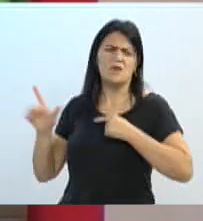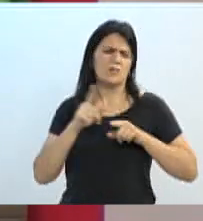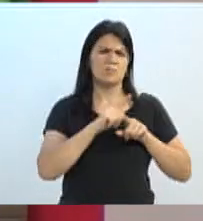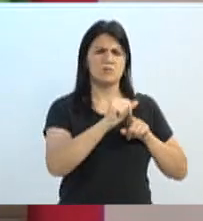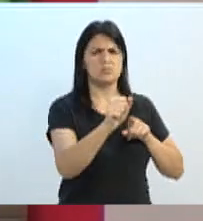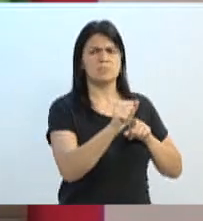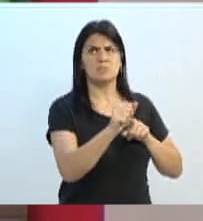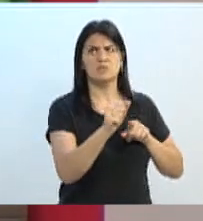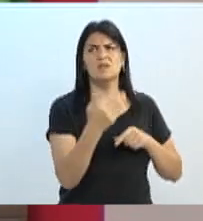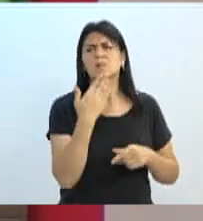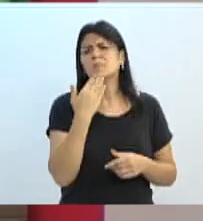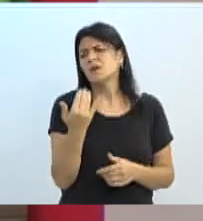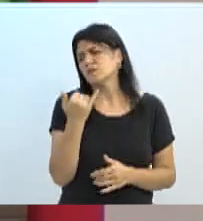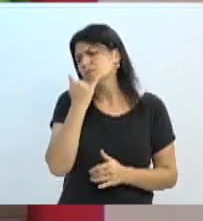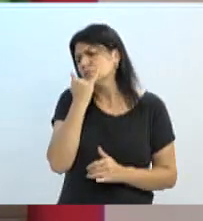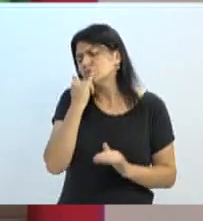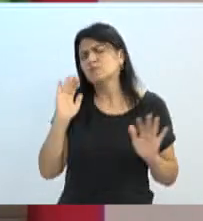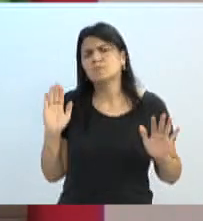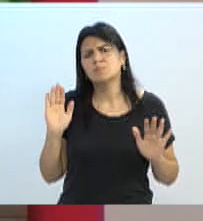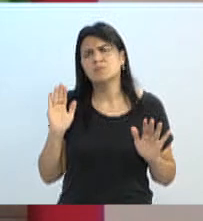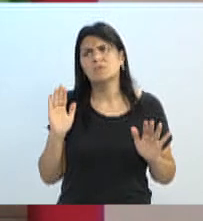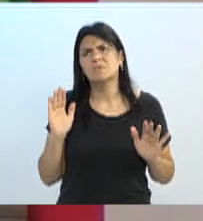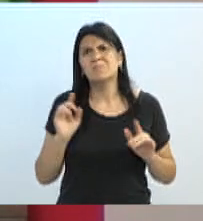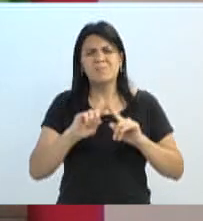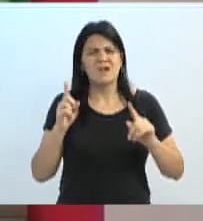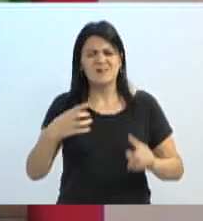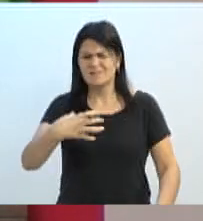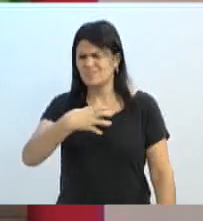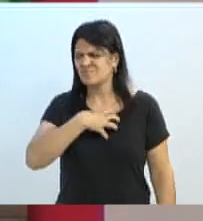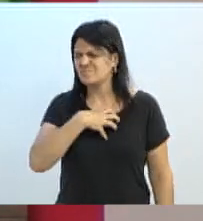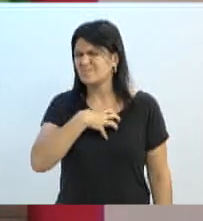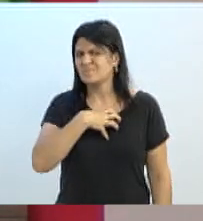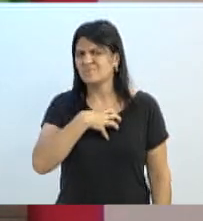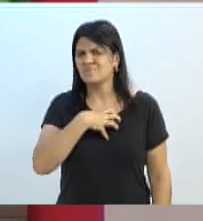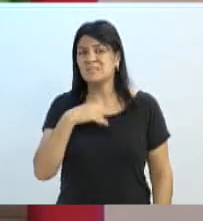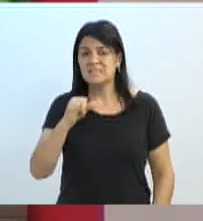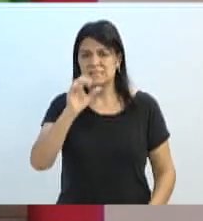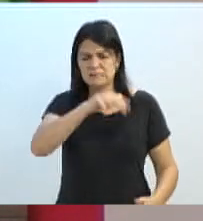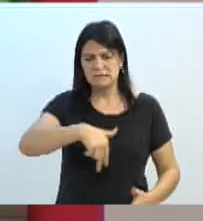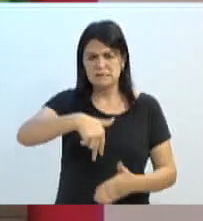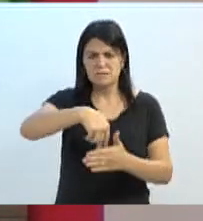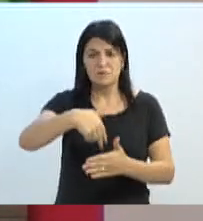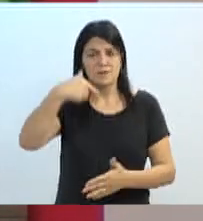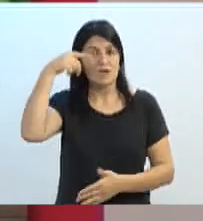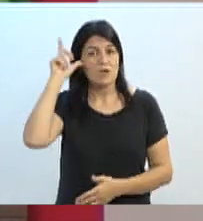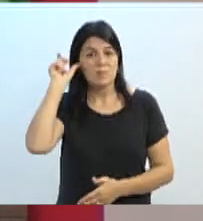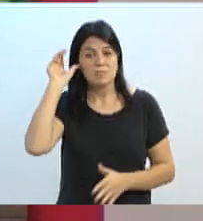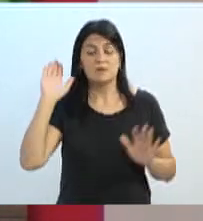senhor. Peço desculpas porque era enquanto o senhor estava falando, mas eu estava tão indignado que se eu viesse usar a tribuna ontem, aí